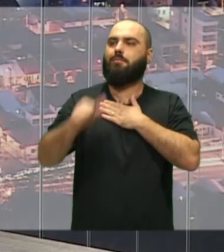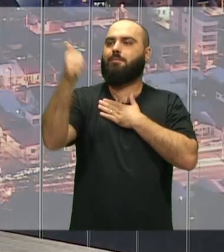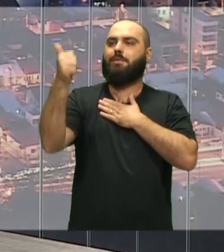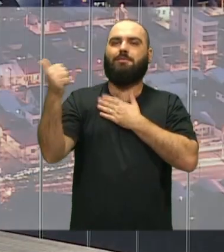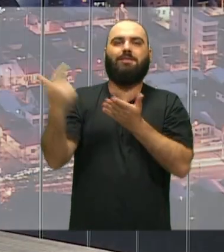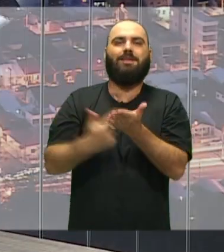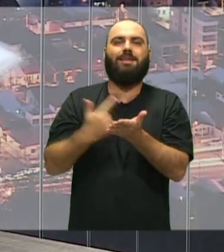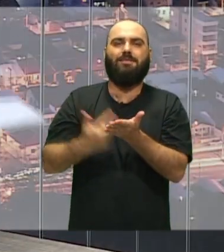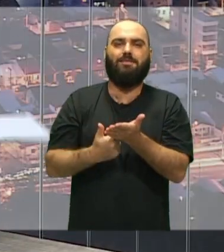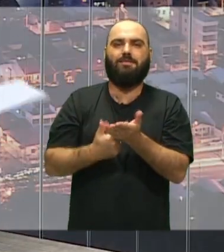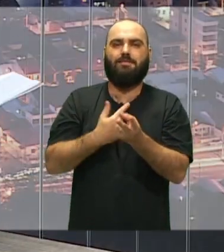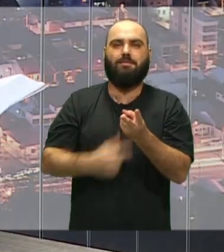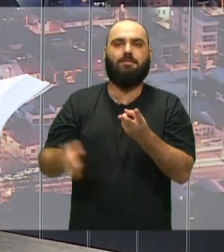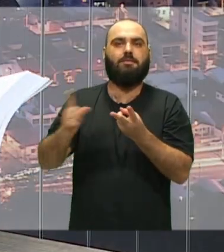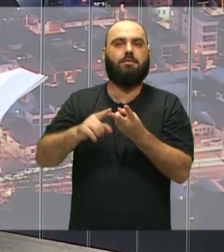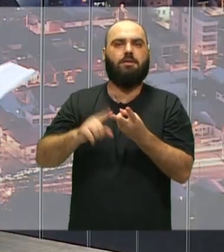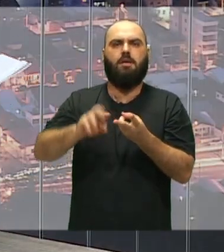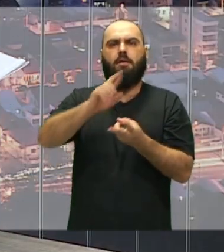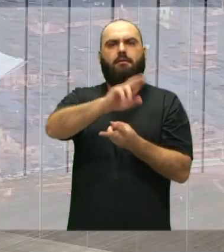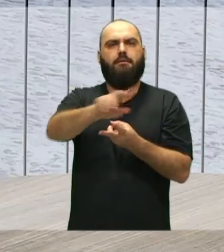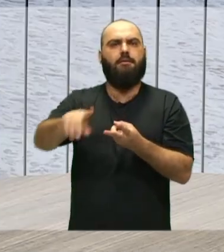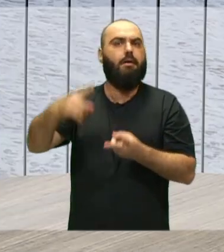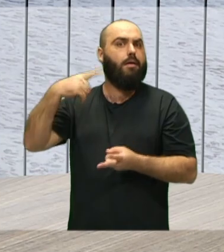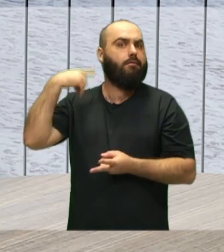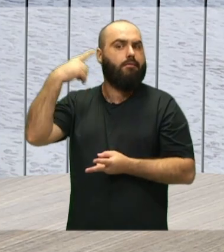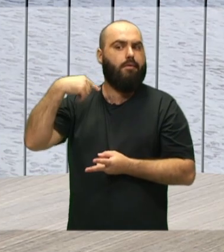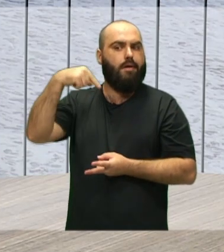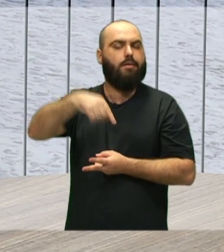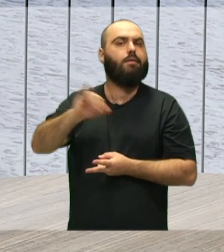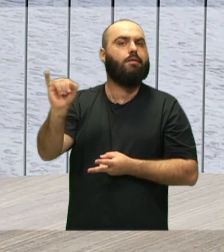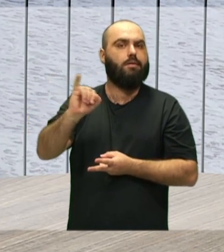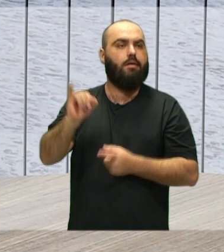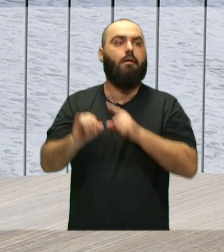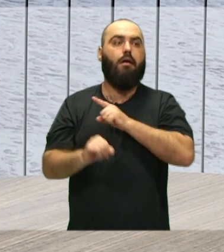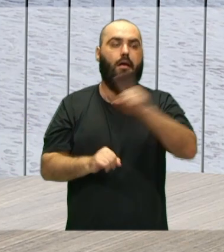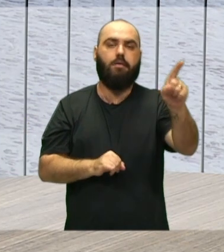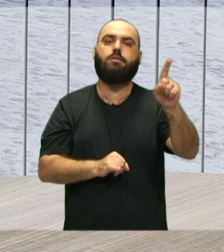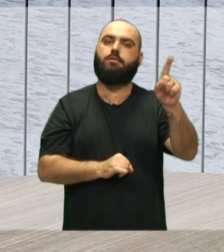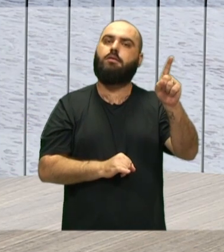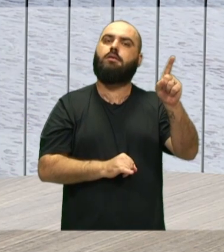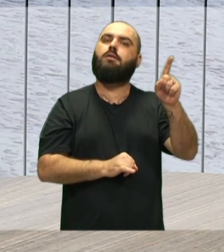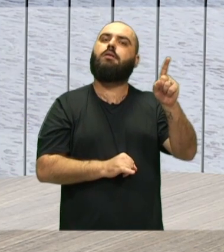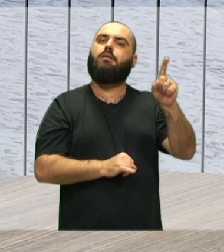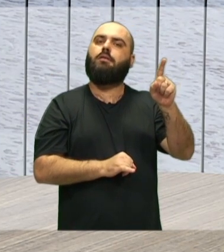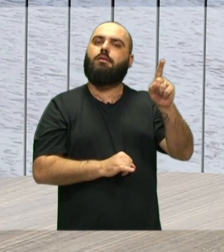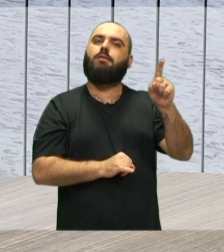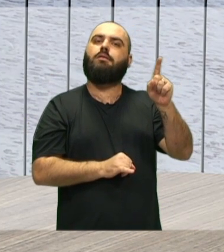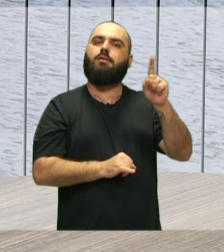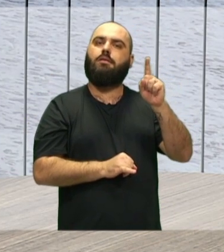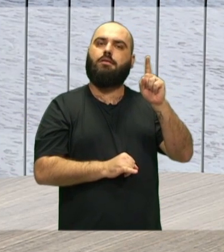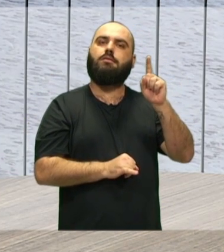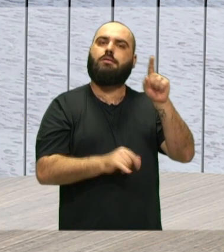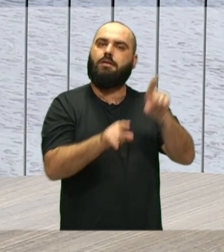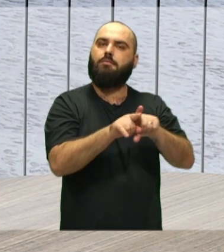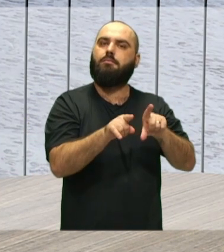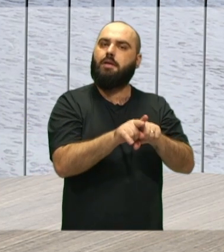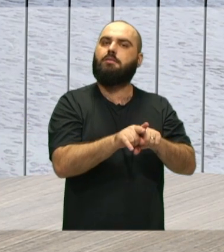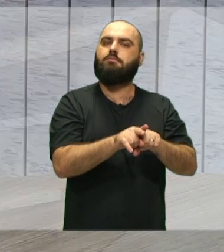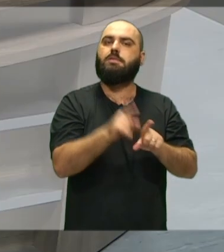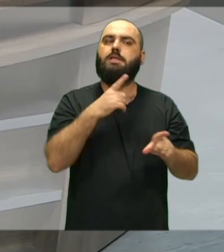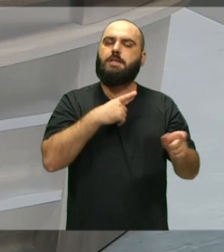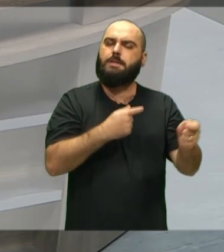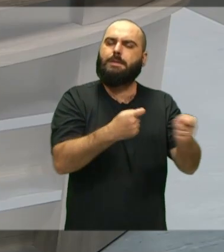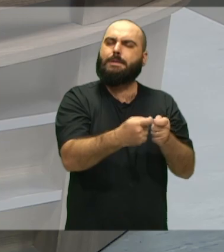sendo editora de muitos advogados aqui de Itajaí, né? Então, eu tive que negociar com eles, ele me chamou de chorão e